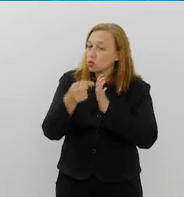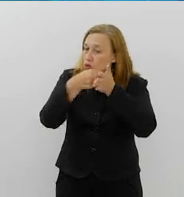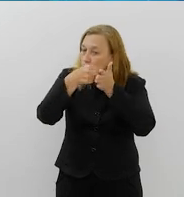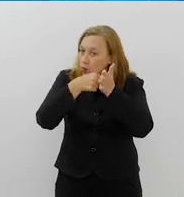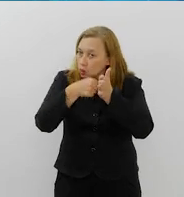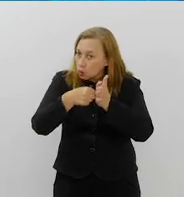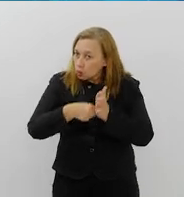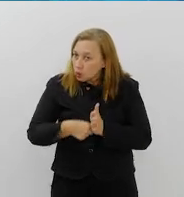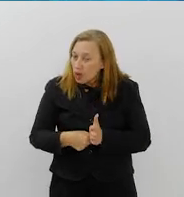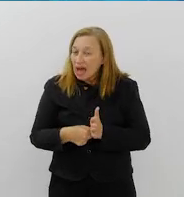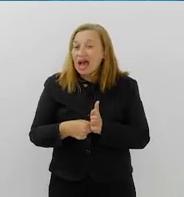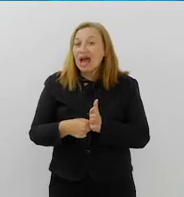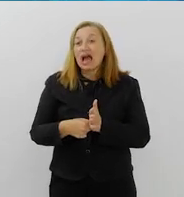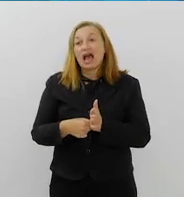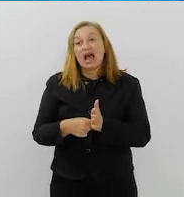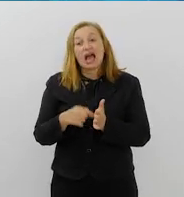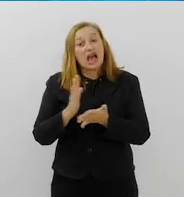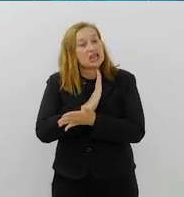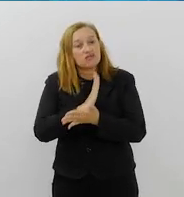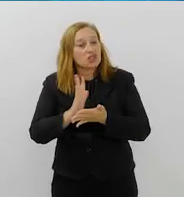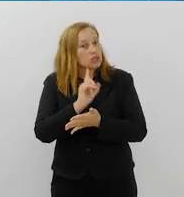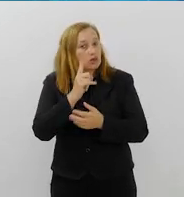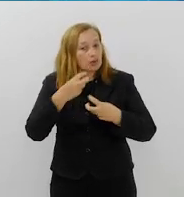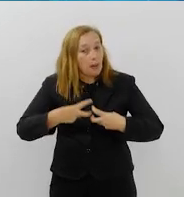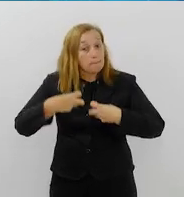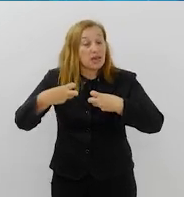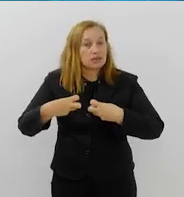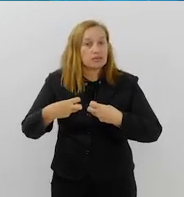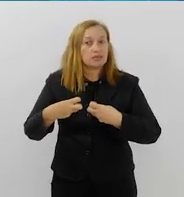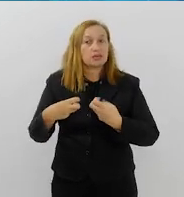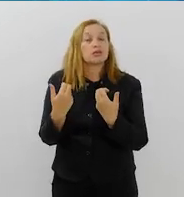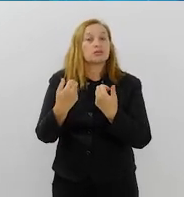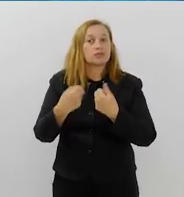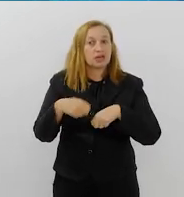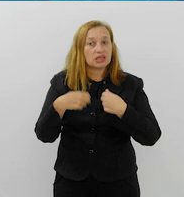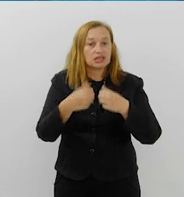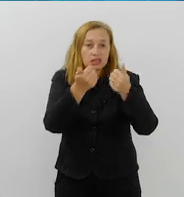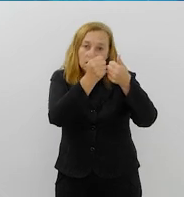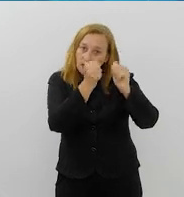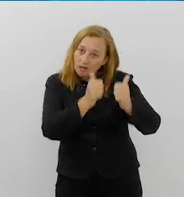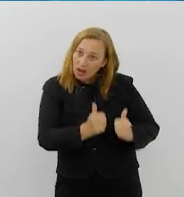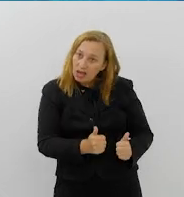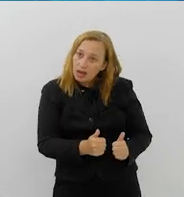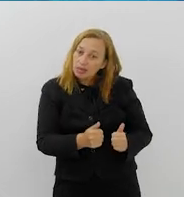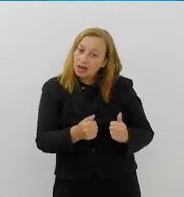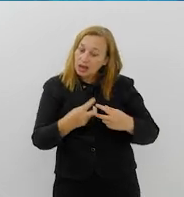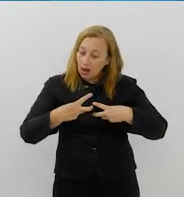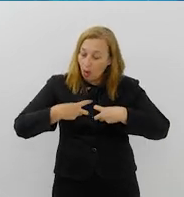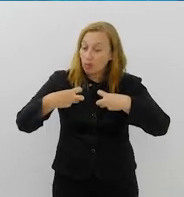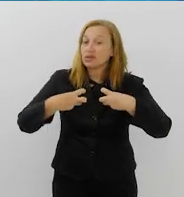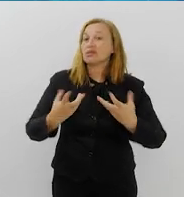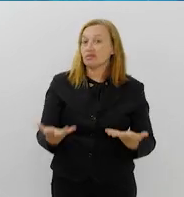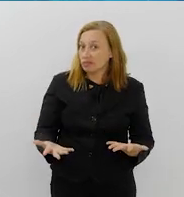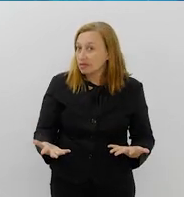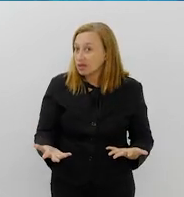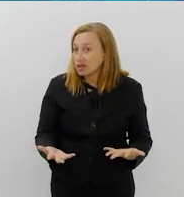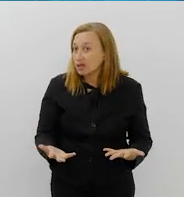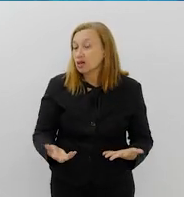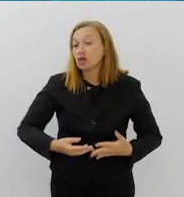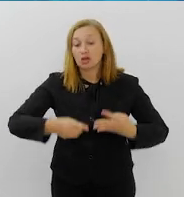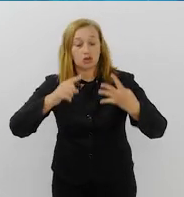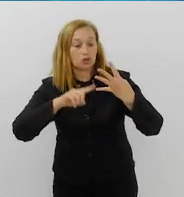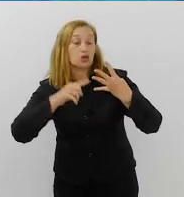questionamento e avaliar, porque às vezes ela não está se dando conta. E aí você vai fazendo de uma forma que ela olhe para